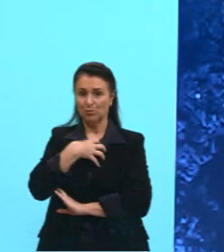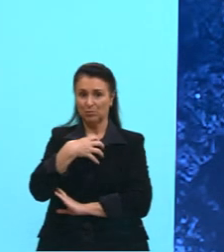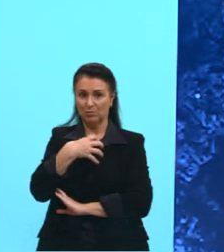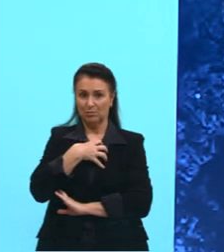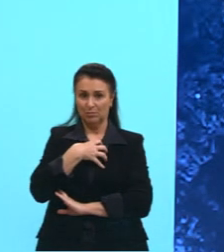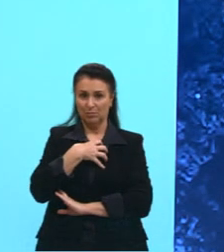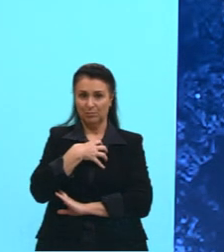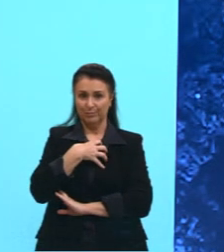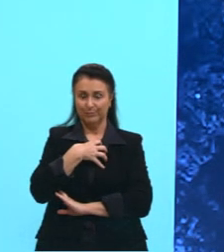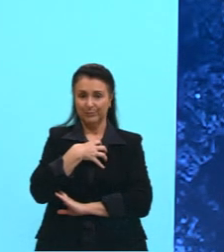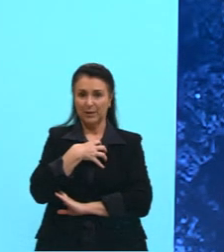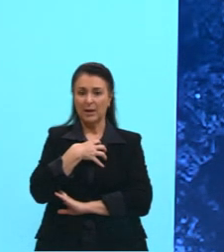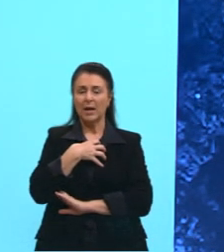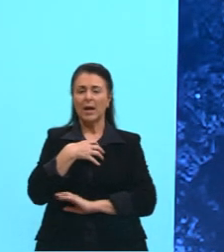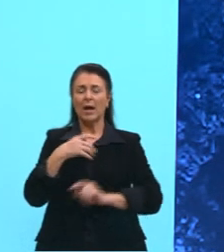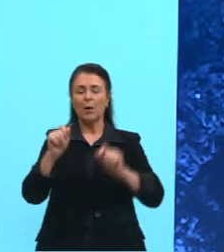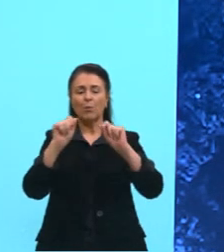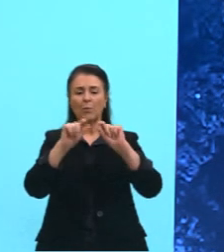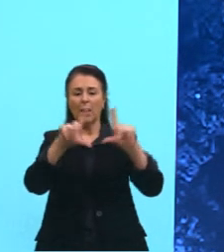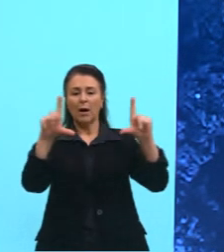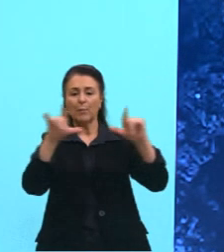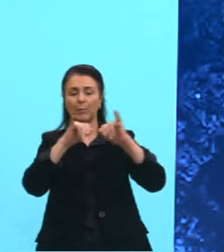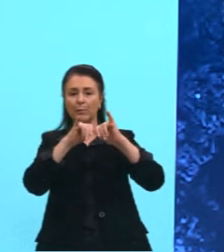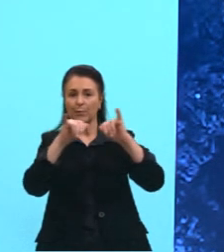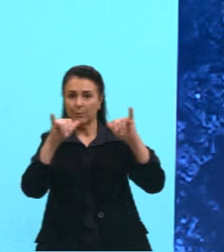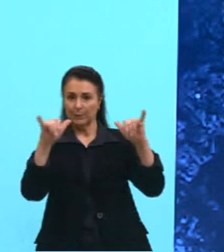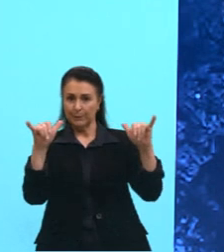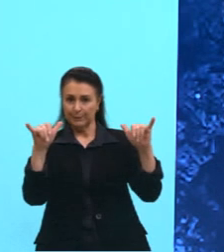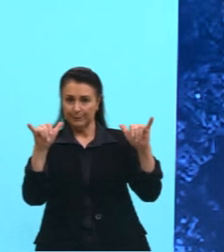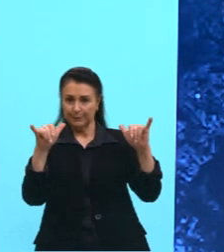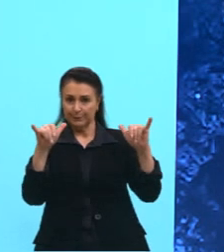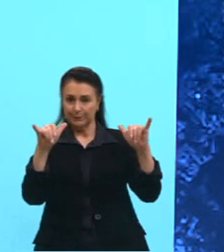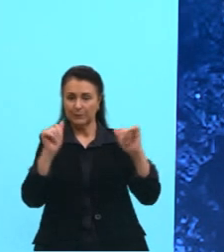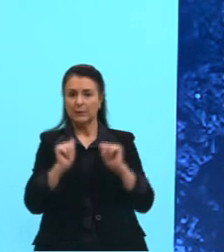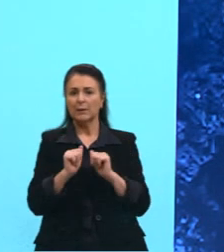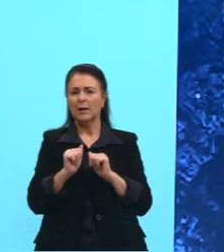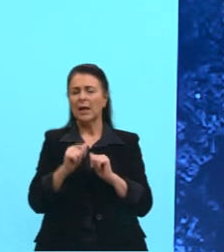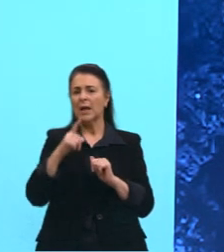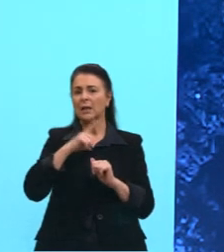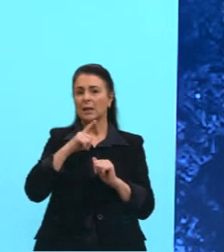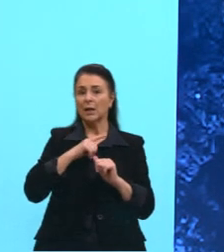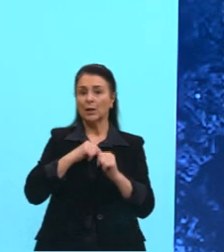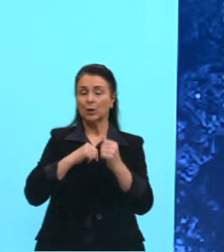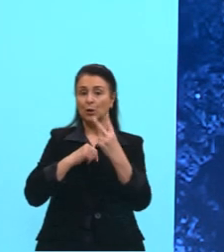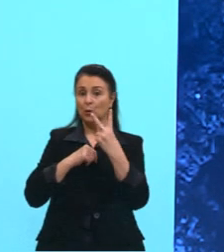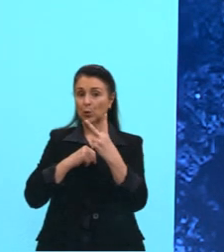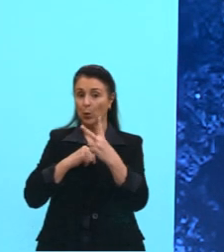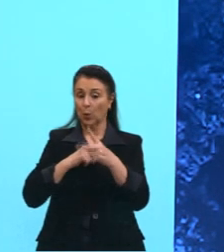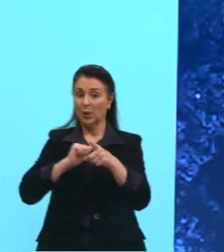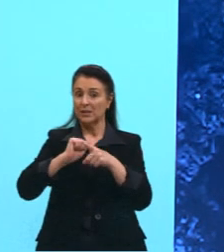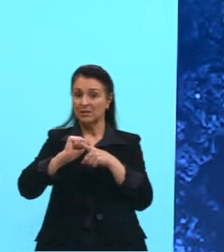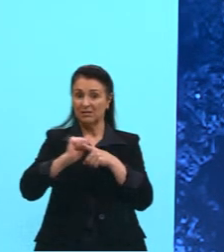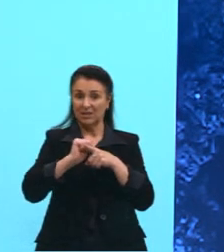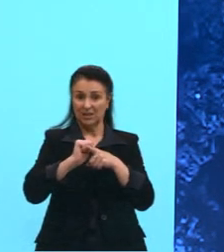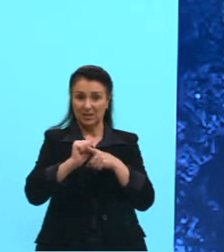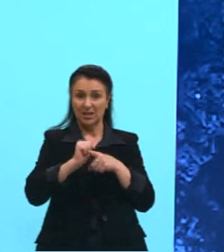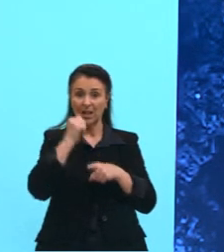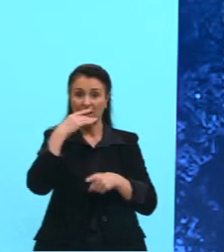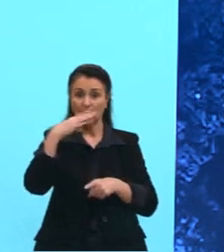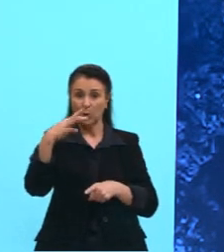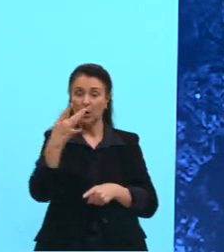com uma propaganda na nessa propaganda a gente tem dois tênis brancos